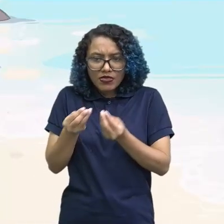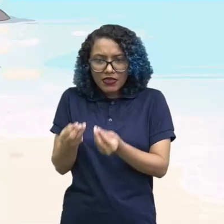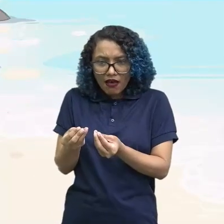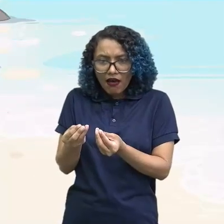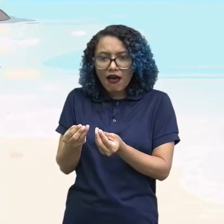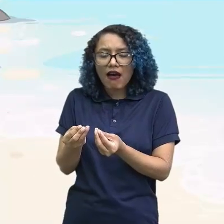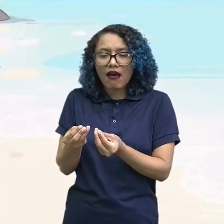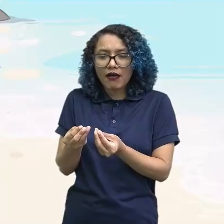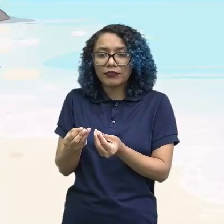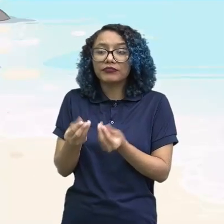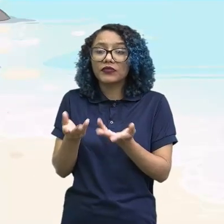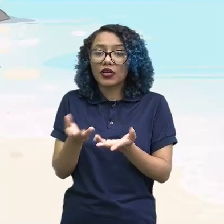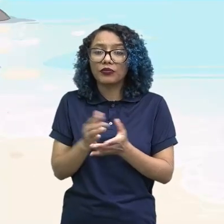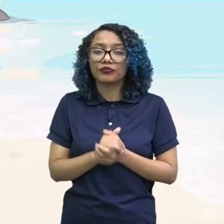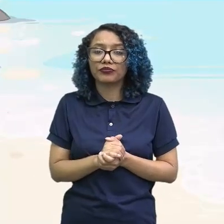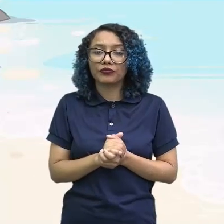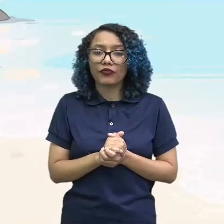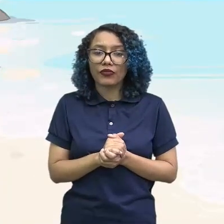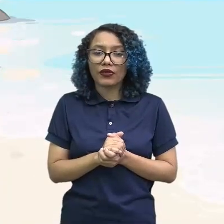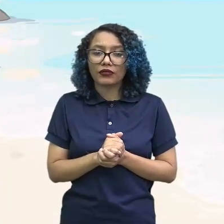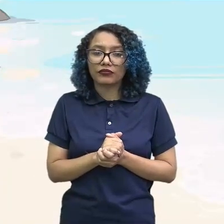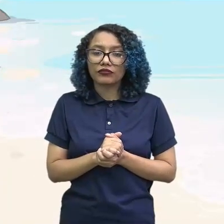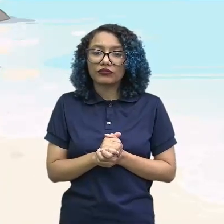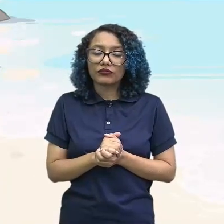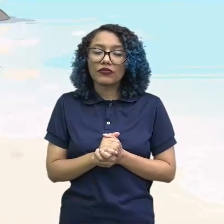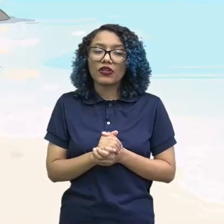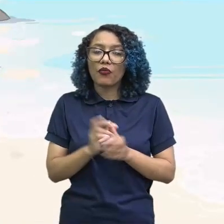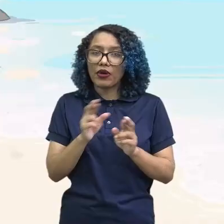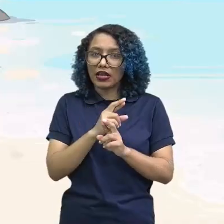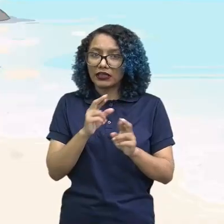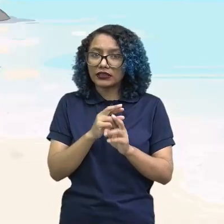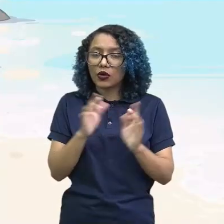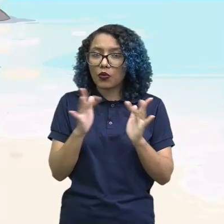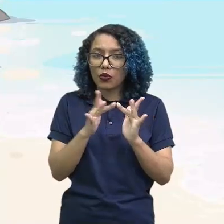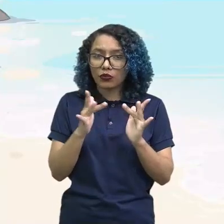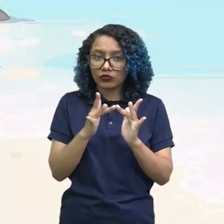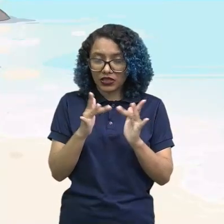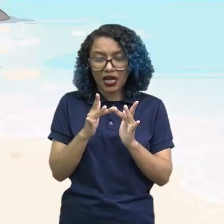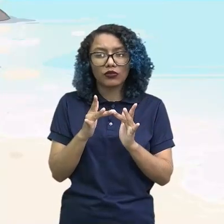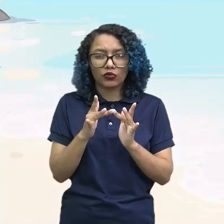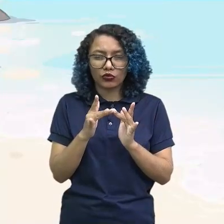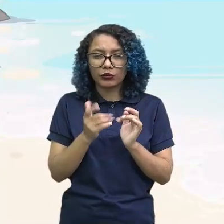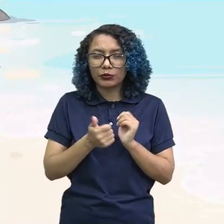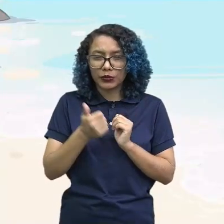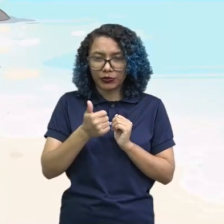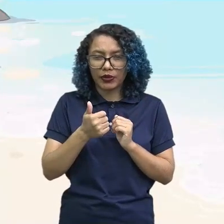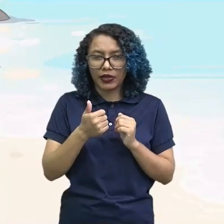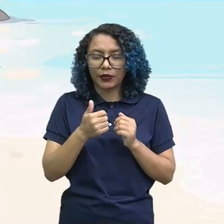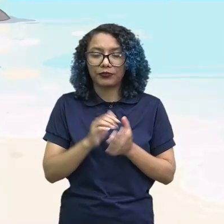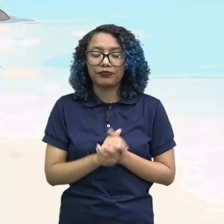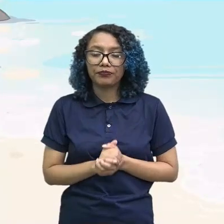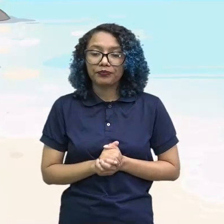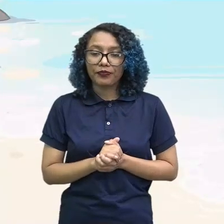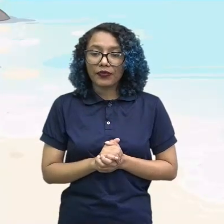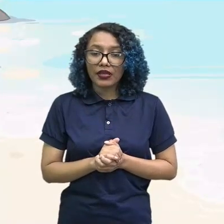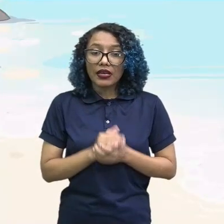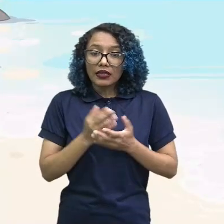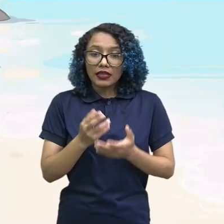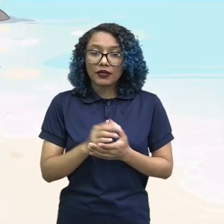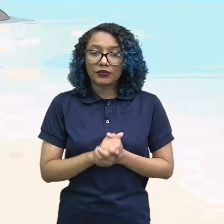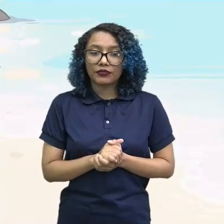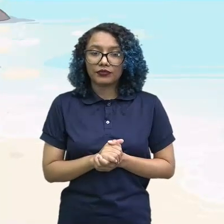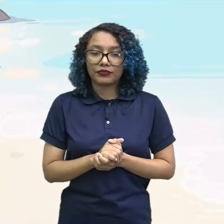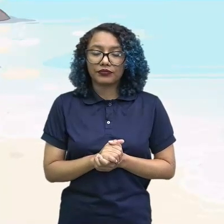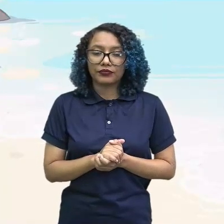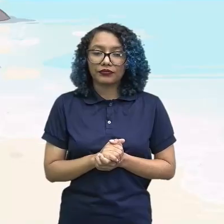aqui nós temos uma relação de primeiro momento, de primeiro contato. E essa relação, ela foi retratada